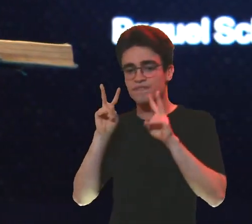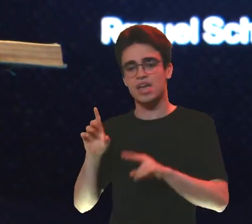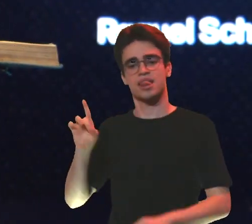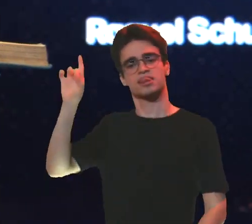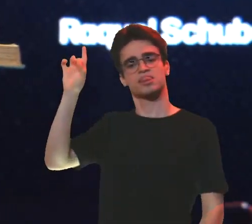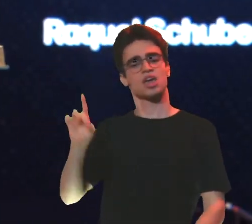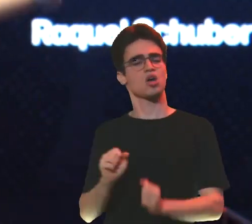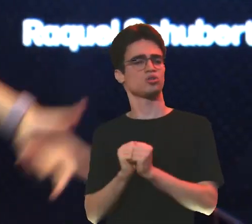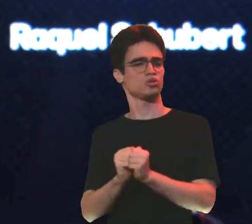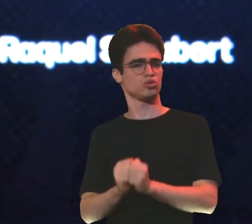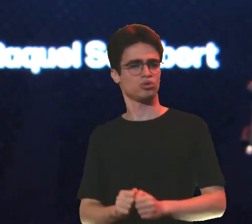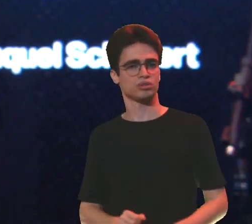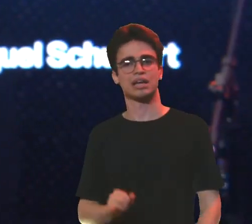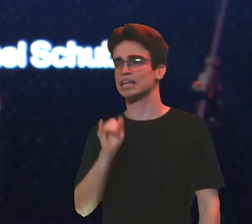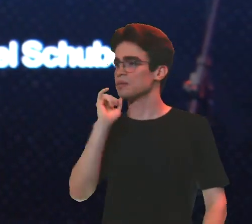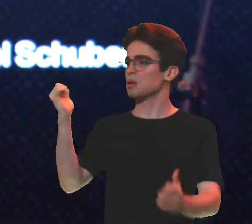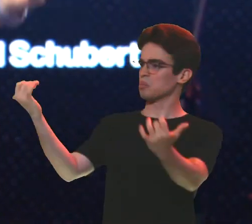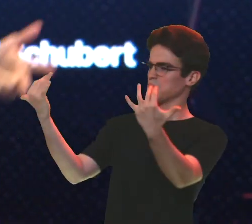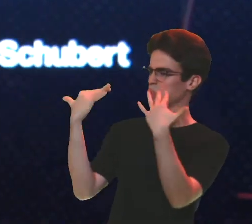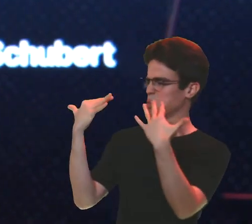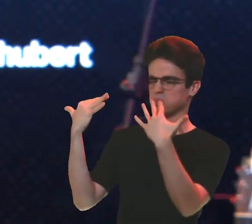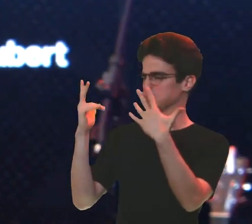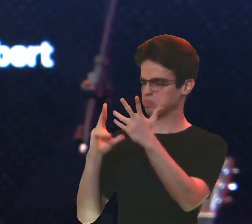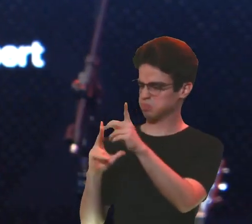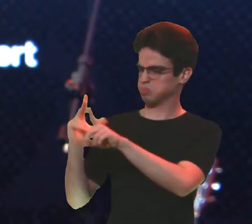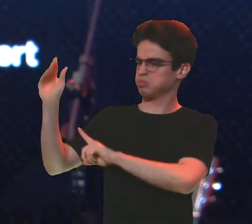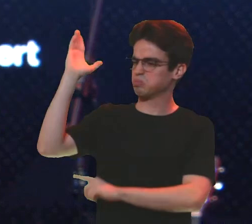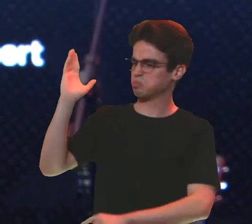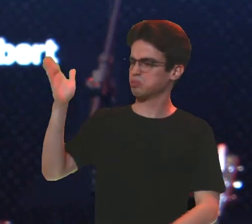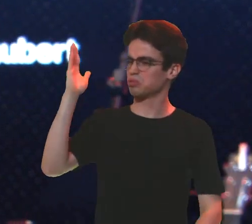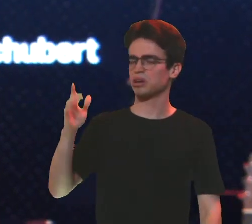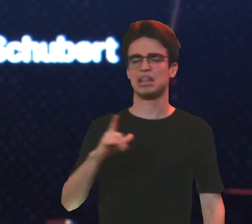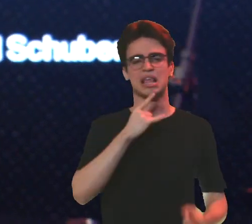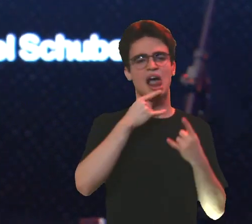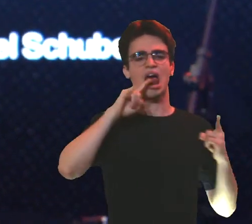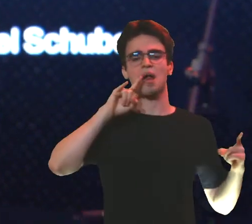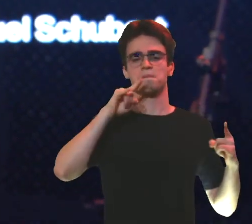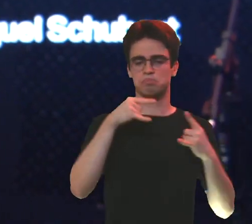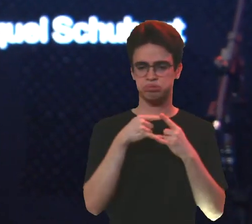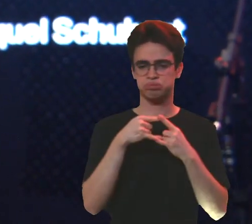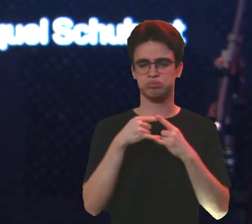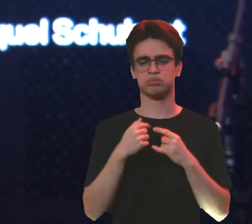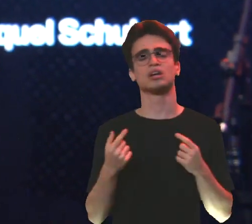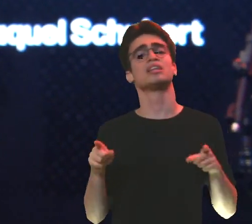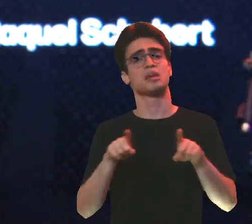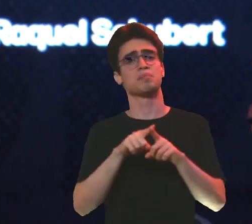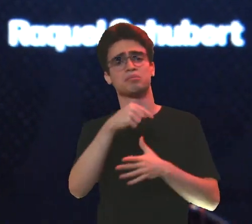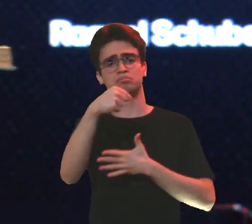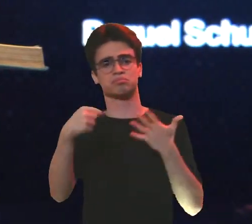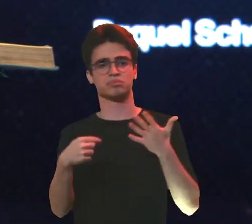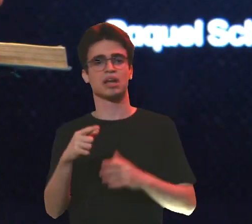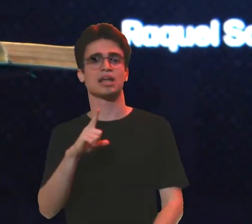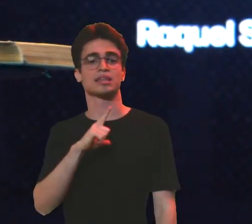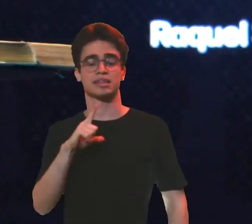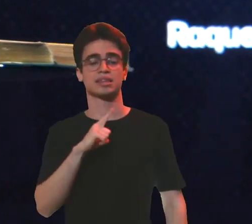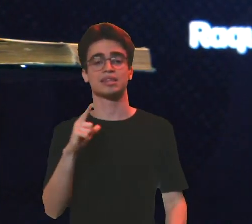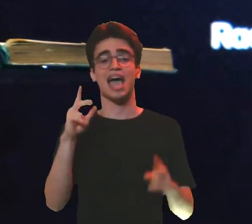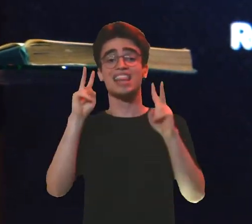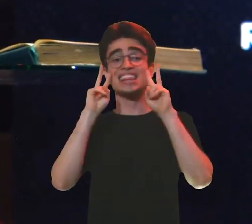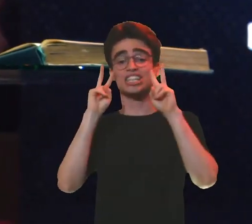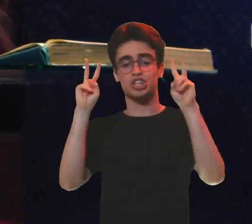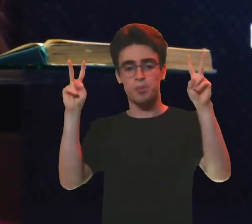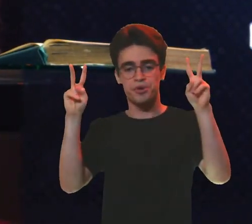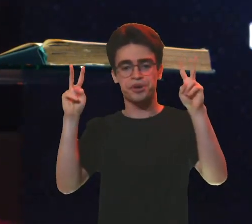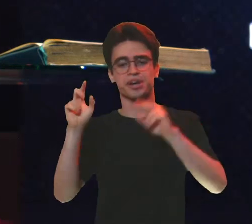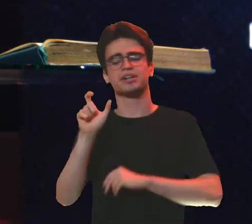texto fala, eles venceram exércitos, fecharam a boca de leões, fizeram um monte de coisa. testemunha, até mesmo num tribunal, ela é